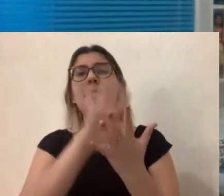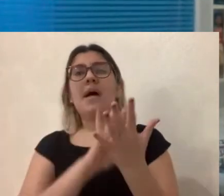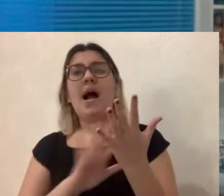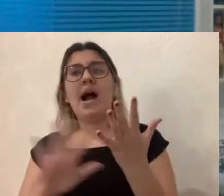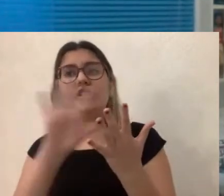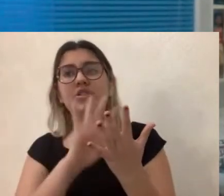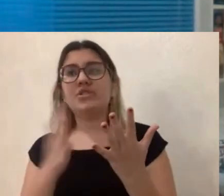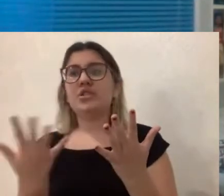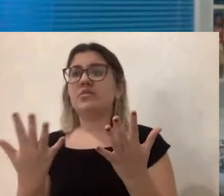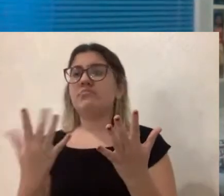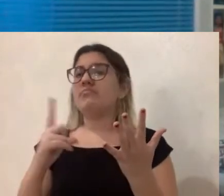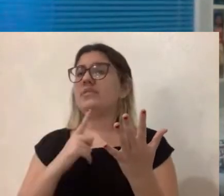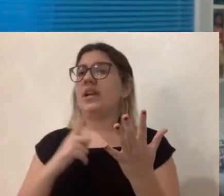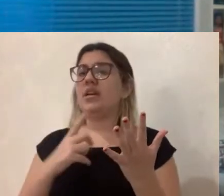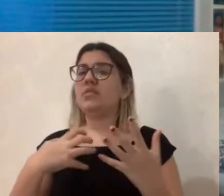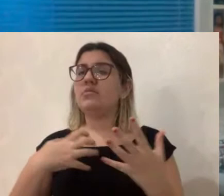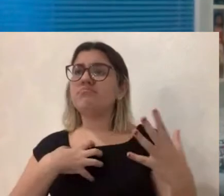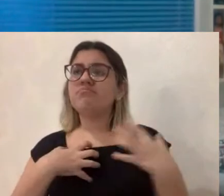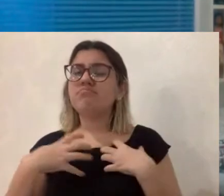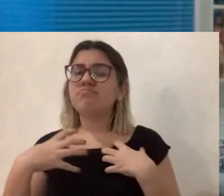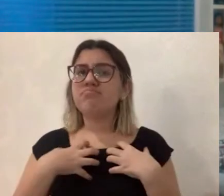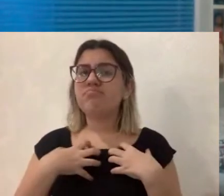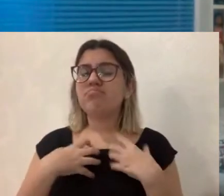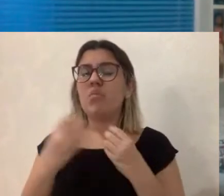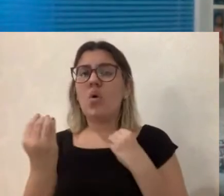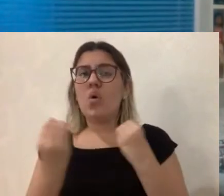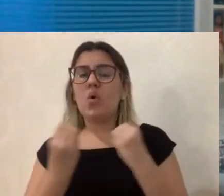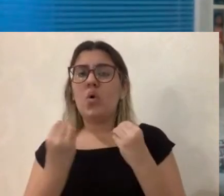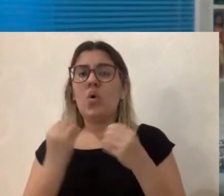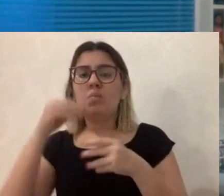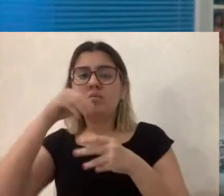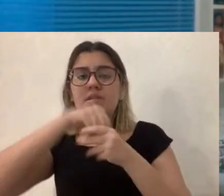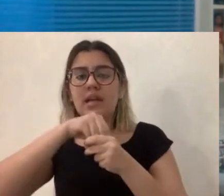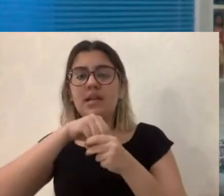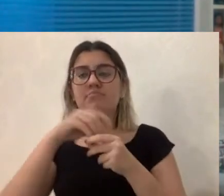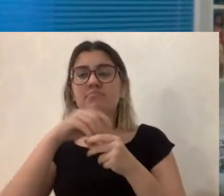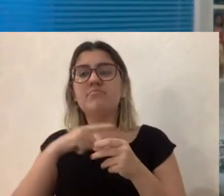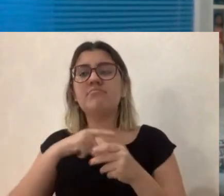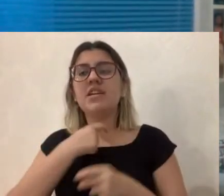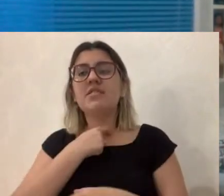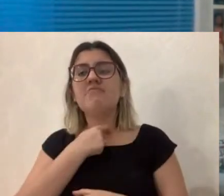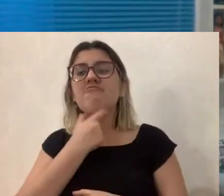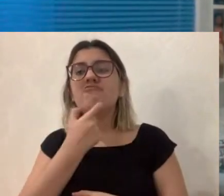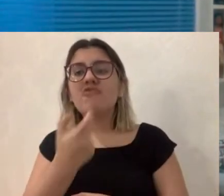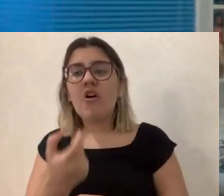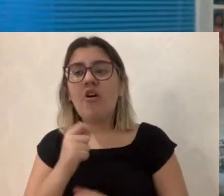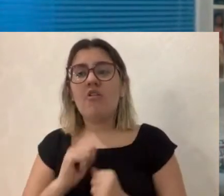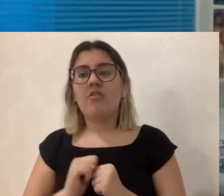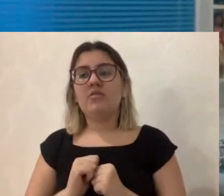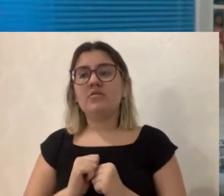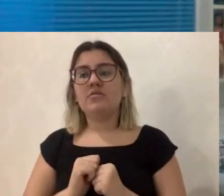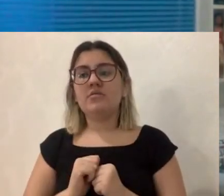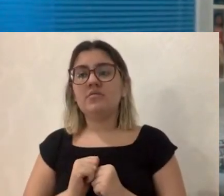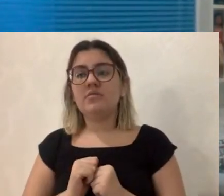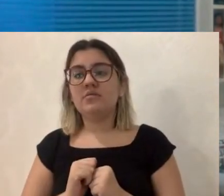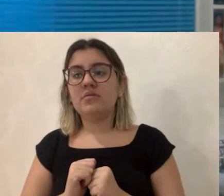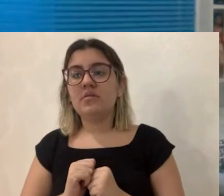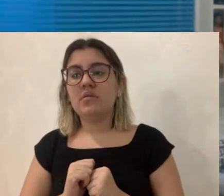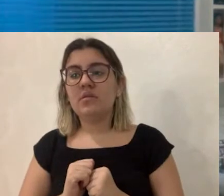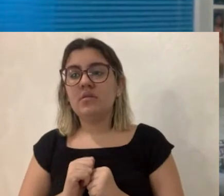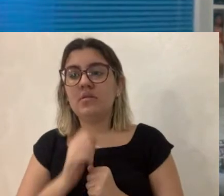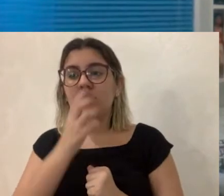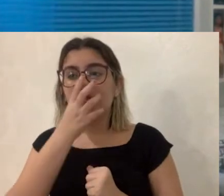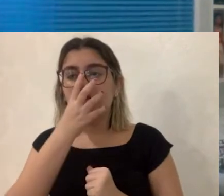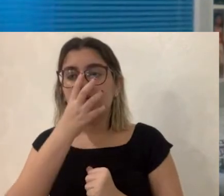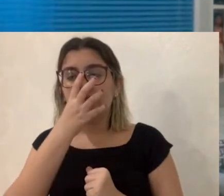pulsões, que está ali editado por uma voz, que também é uma camada